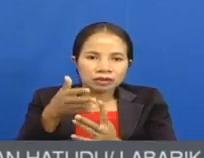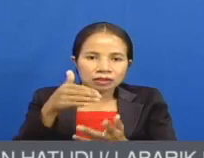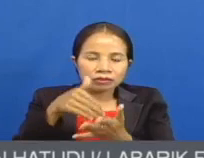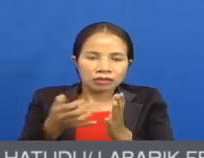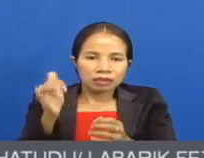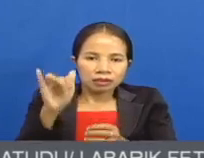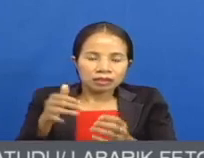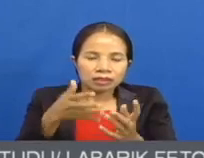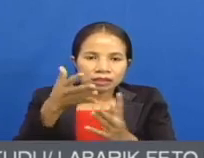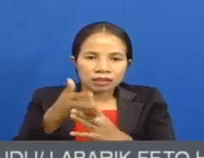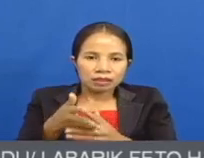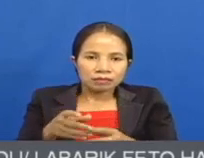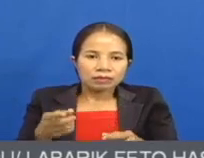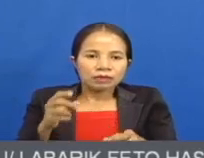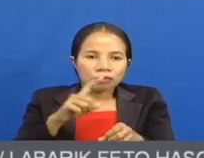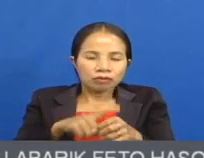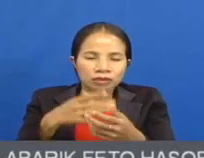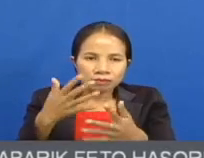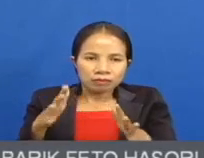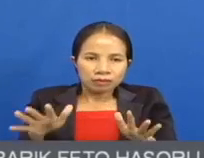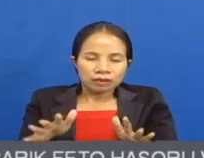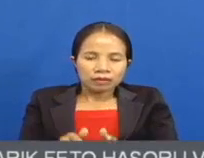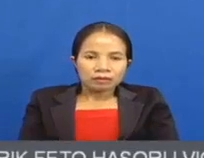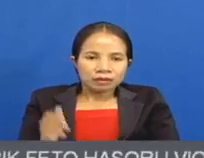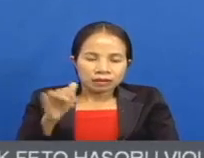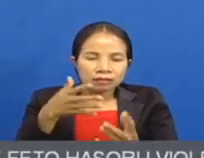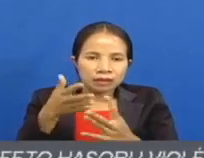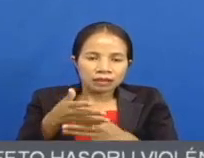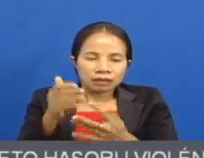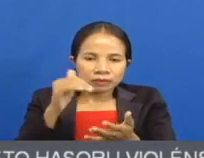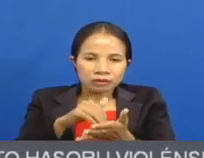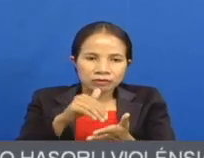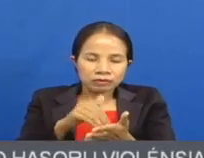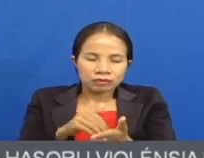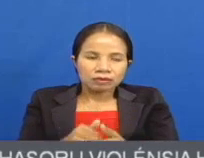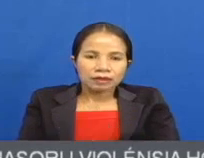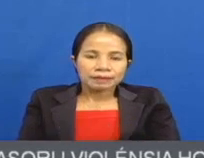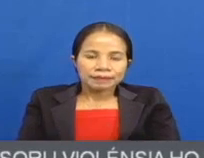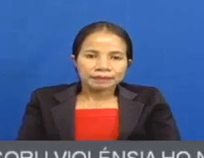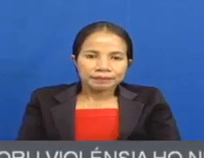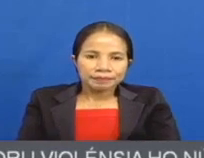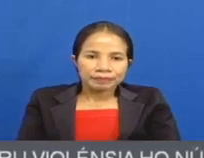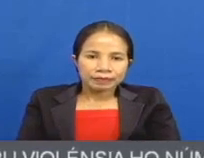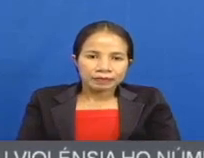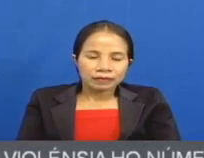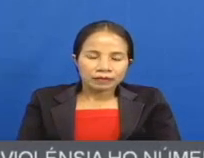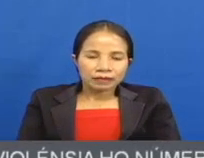essa hora se da nebe mamuk, se a mais tama estuda, a sabe se